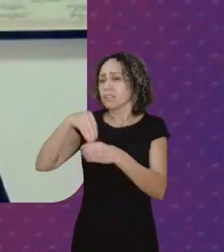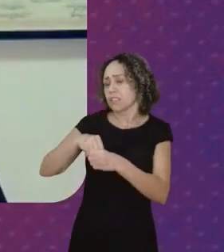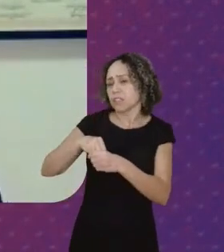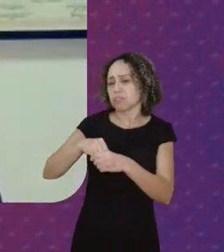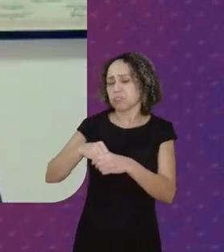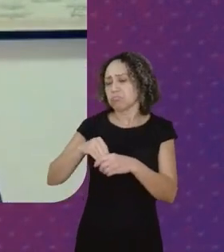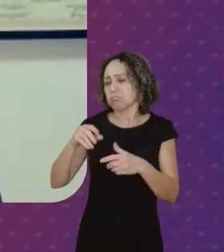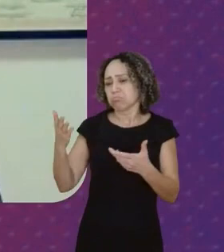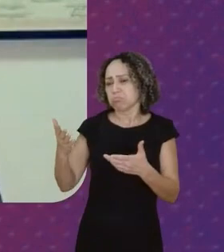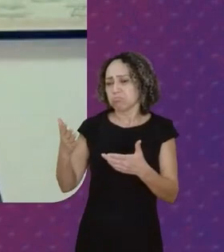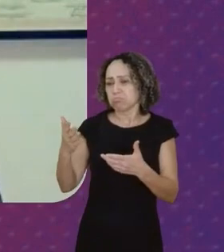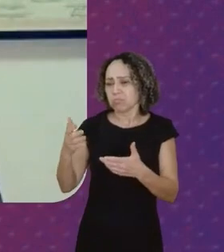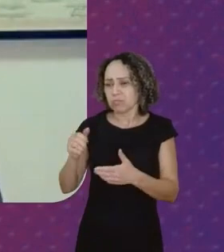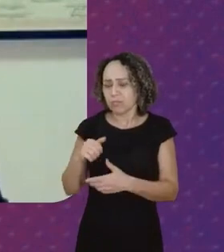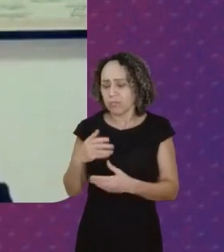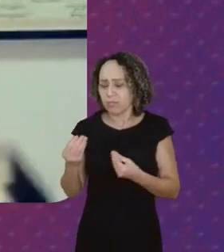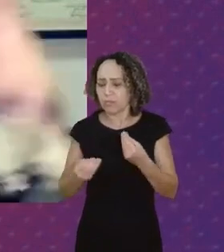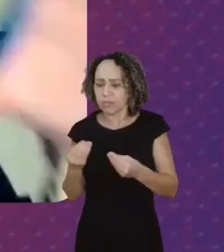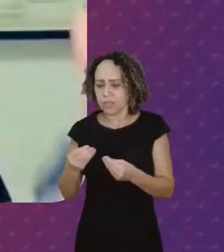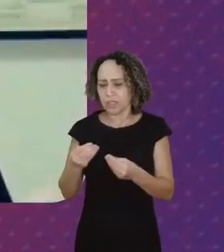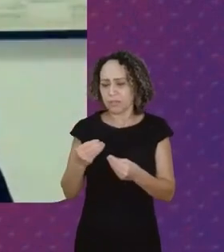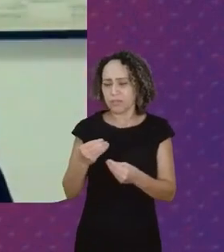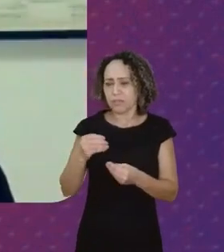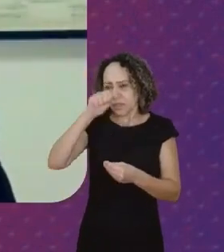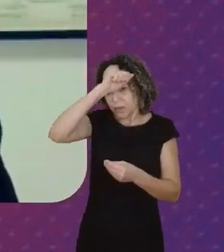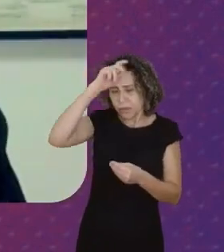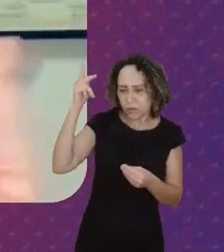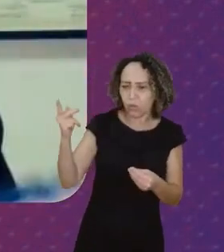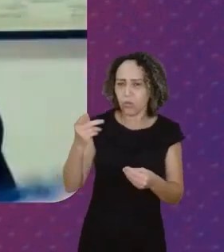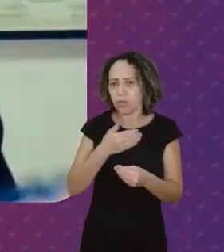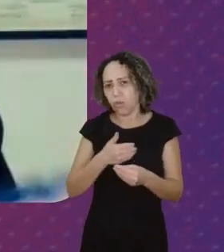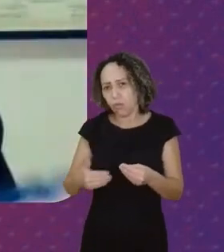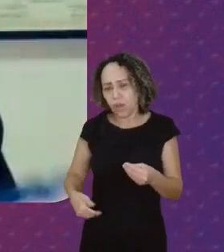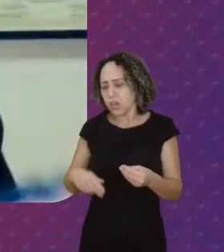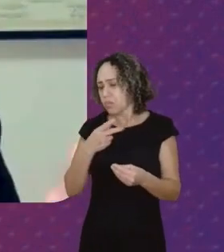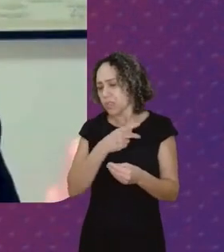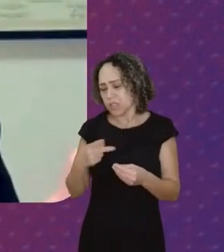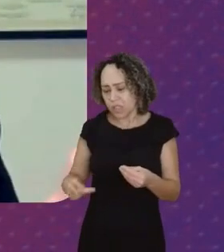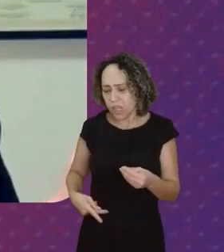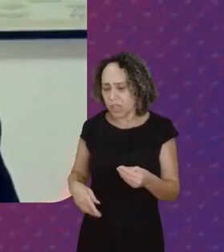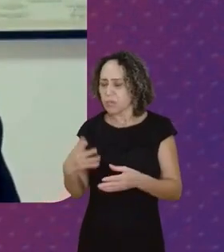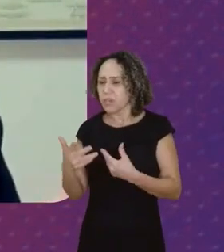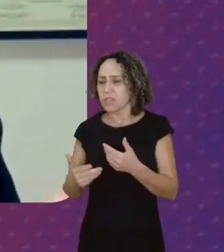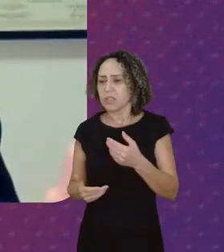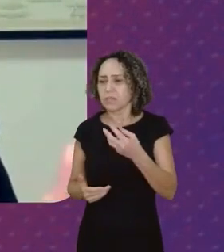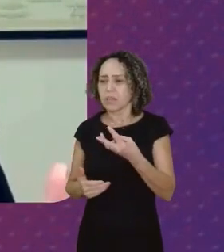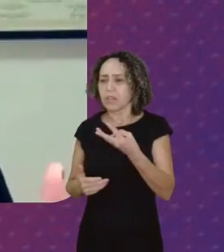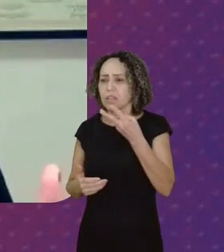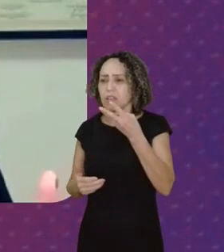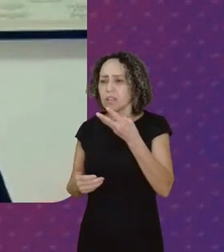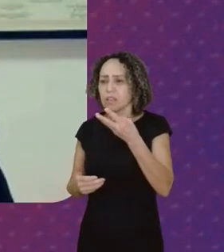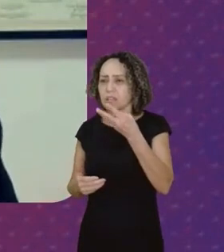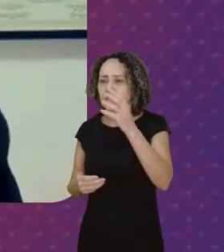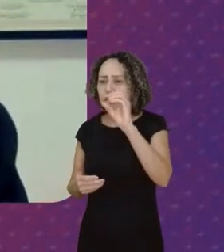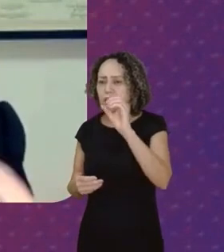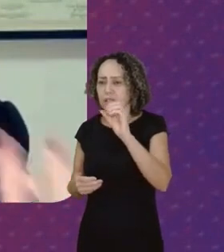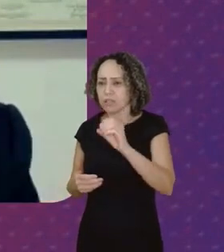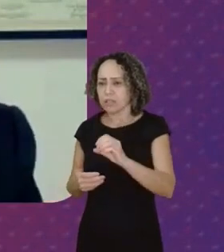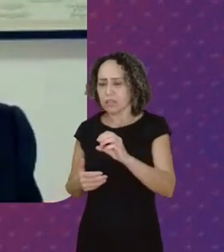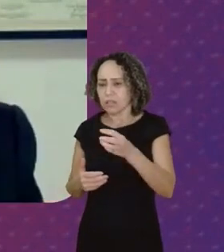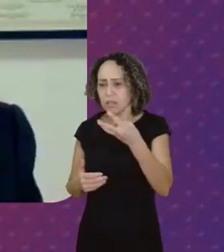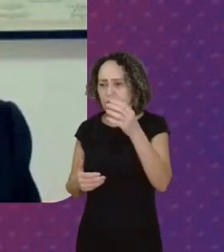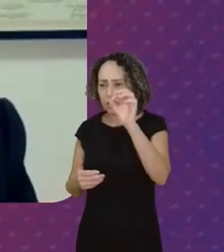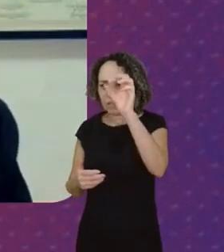candidatos com relação às cadeiras em disputa, dentro dessa chapa, no mínimo 30% de candidaturas deveria ser destinado